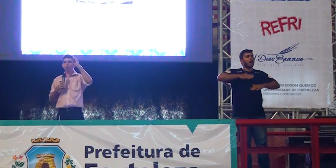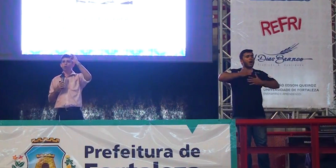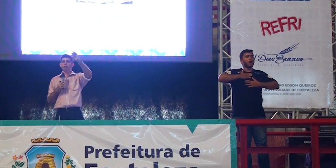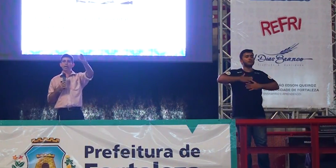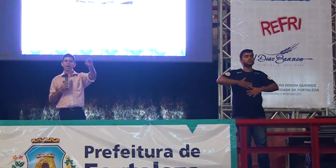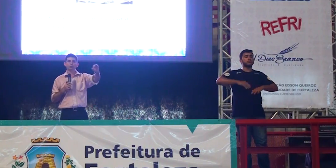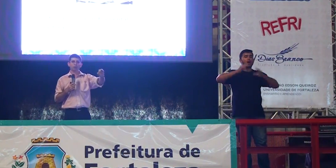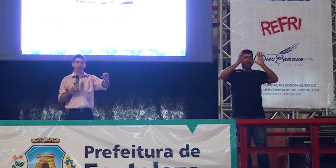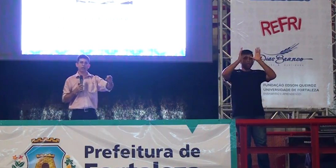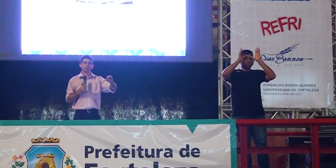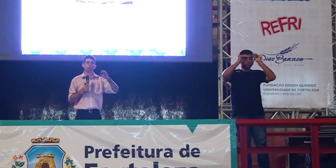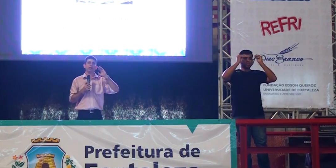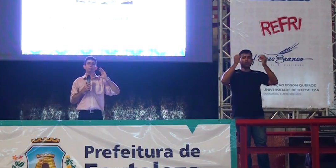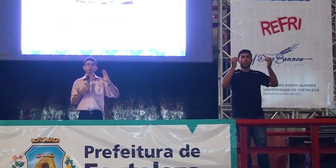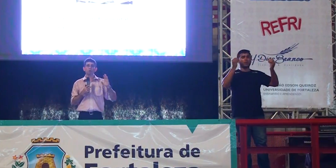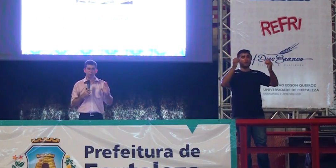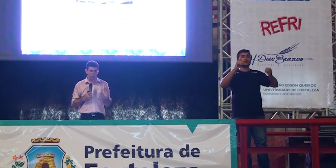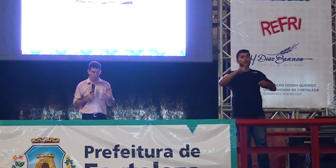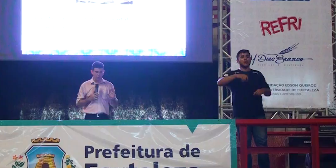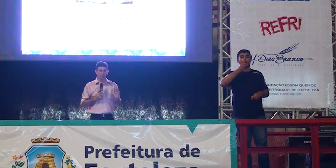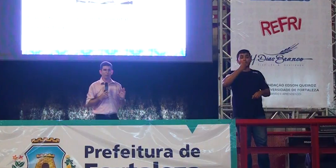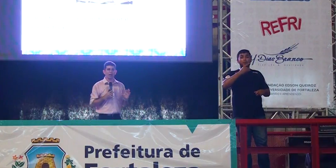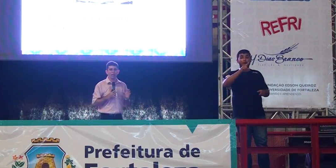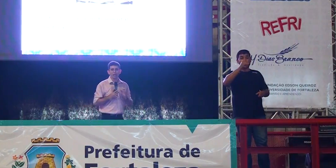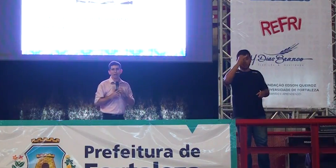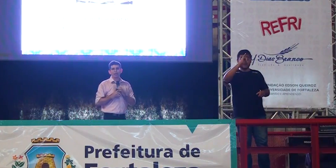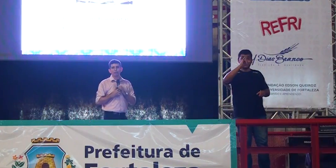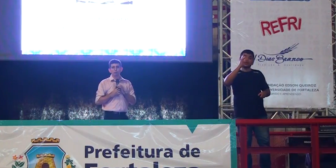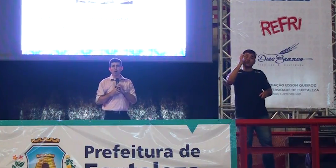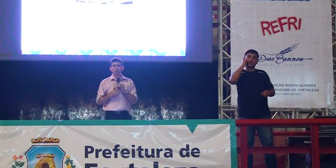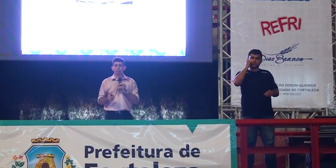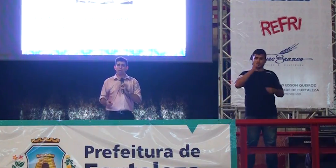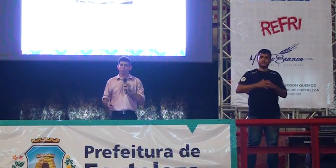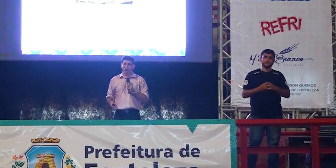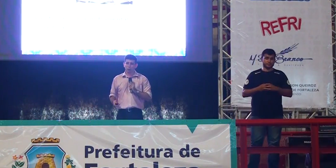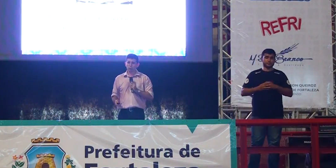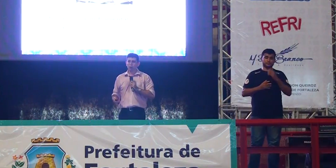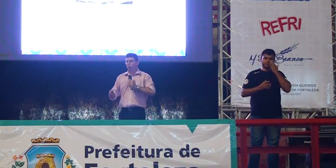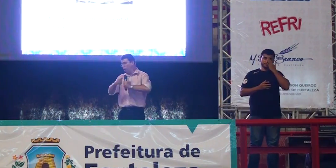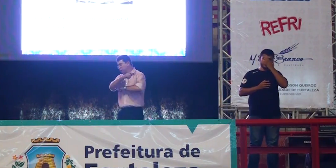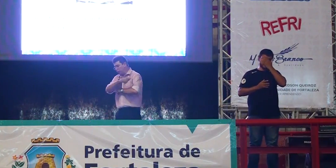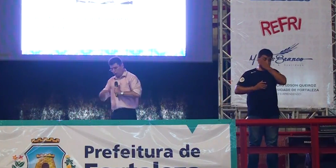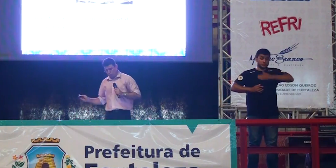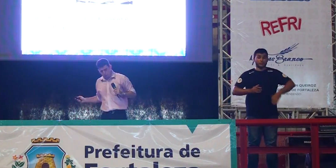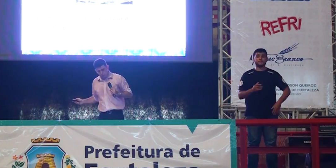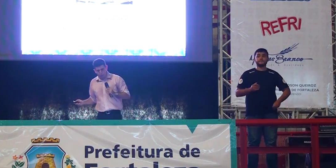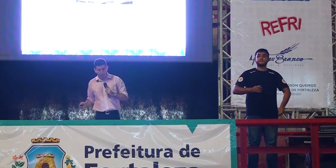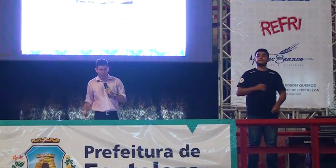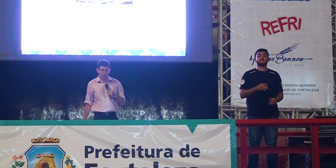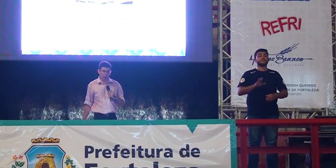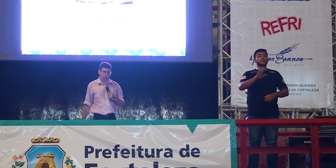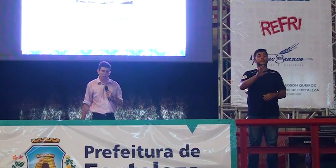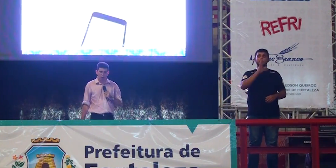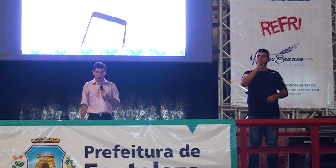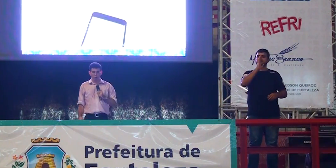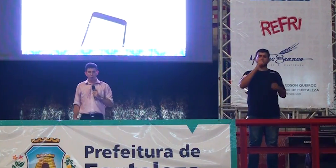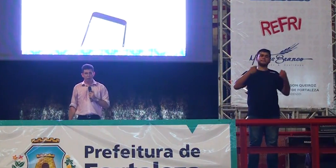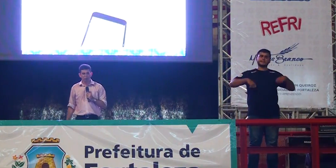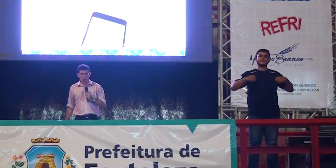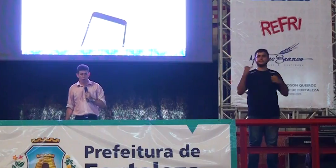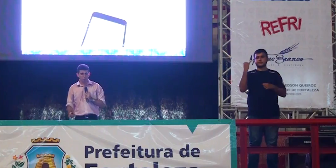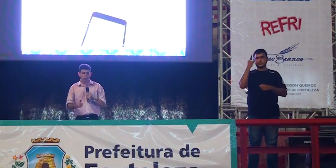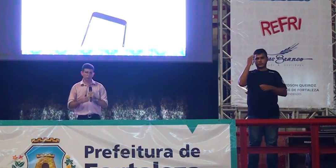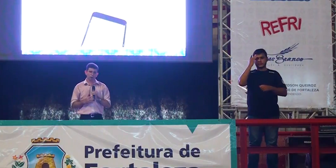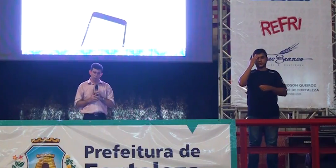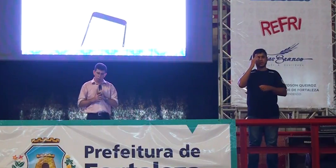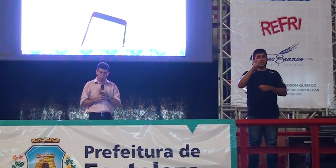instrumental, sons da natureza, cuidado para não dormir, né? E do volume bem baixo. Ou então silêncio total.